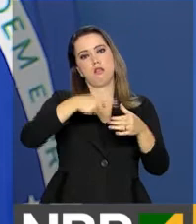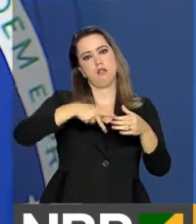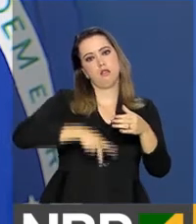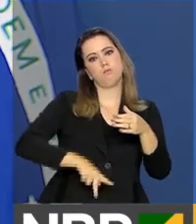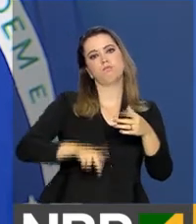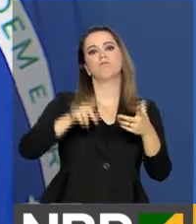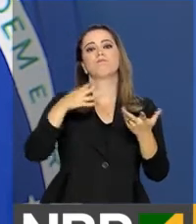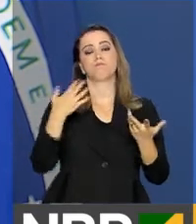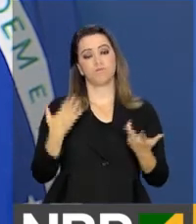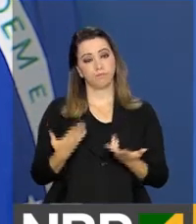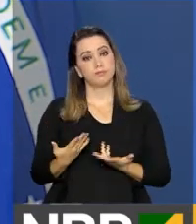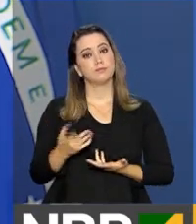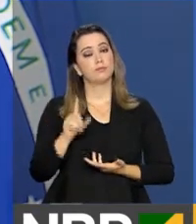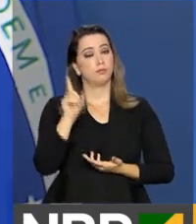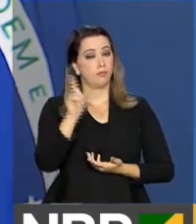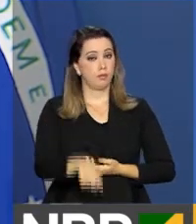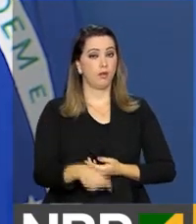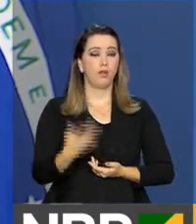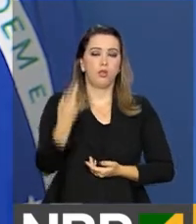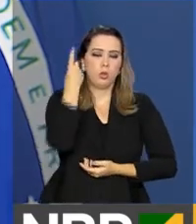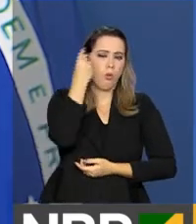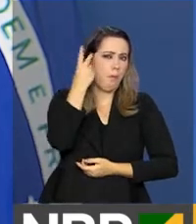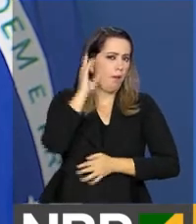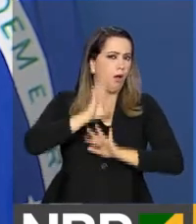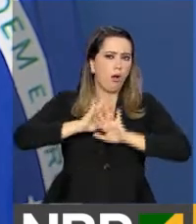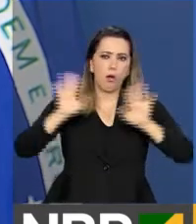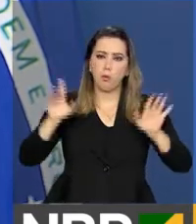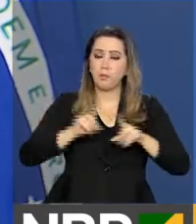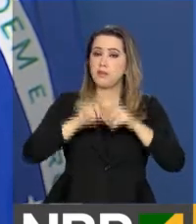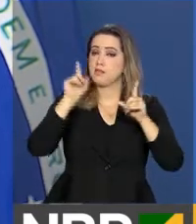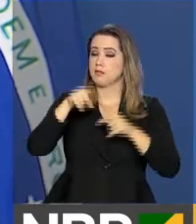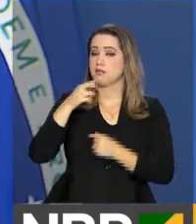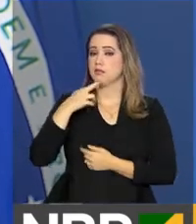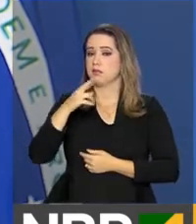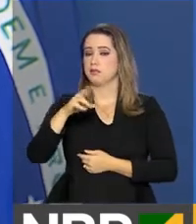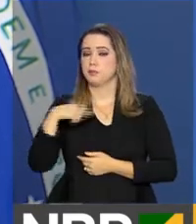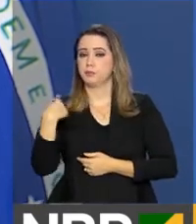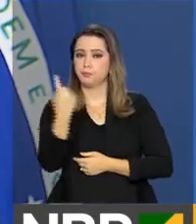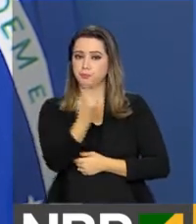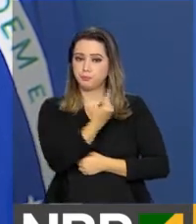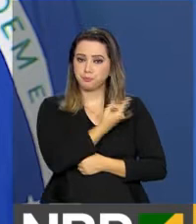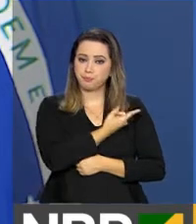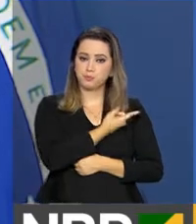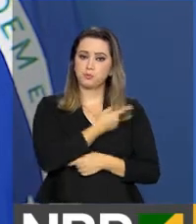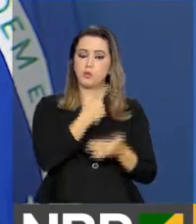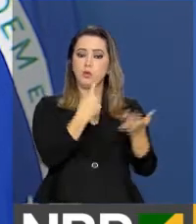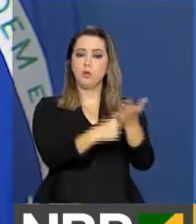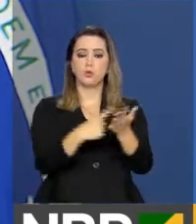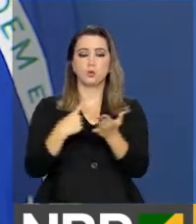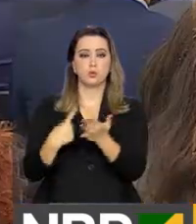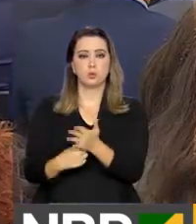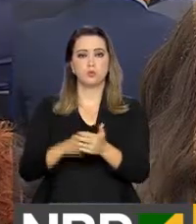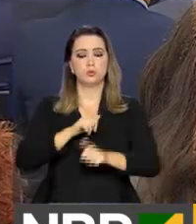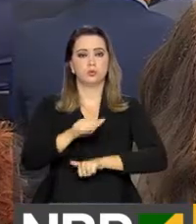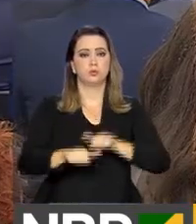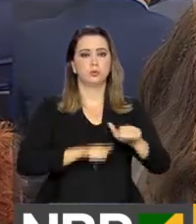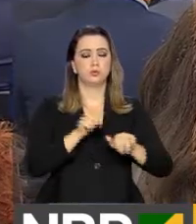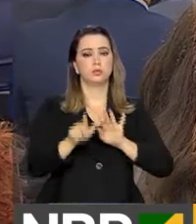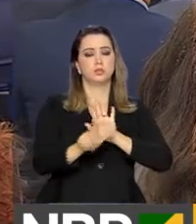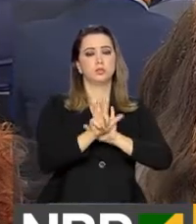foi naturalmente o resultado da nossa agenda de reformas